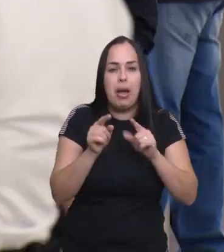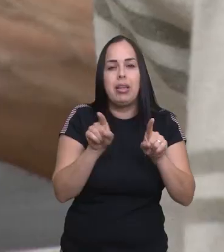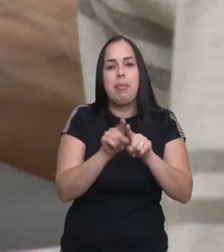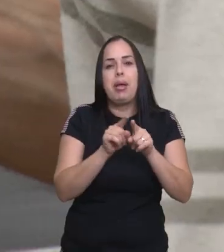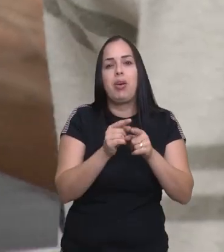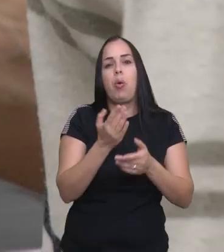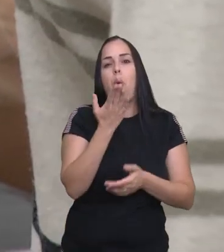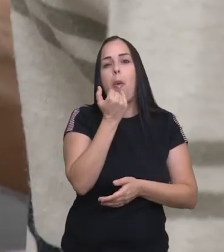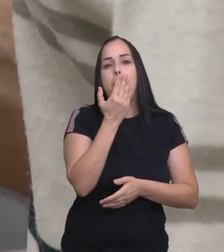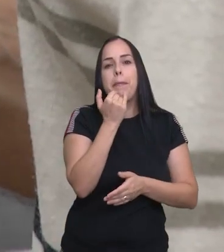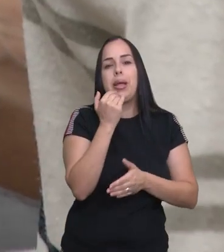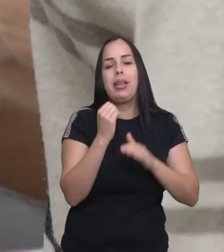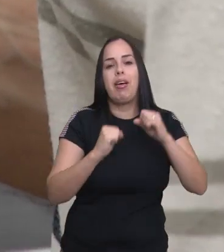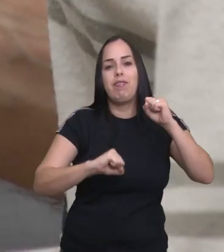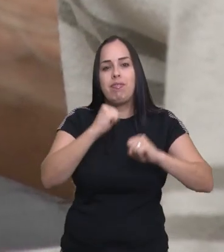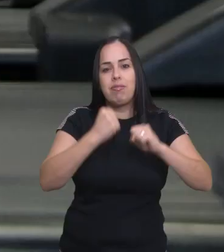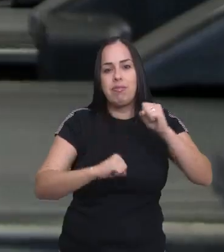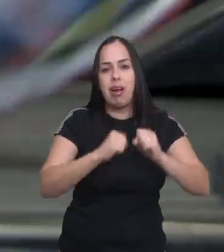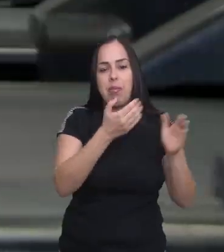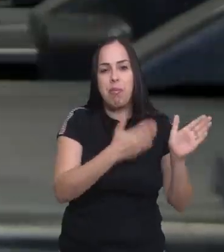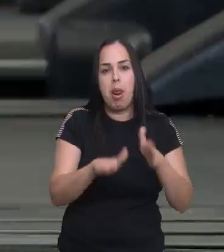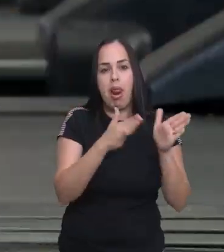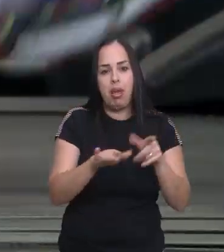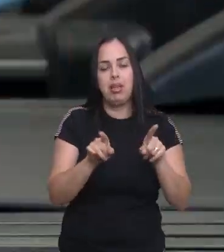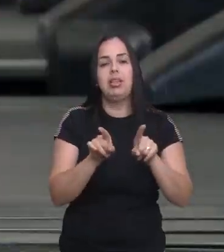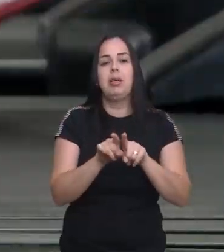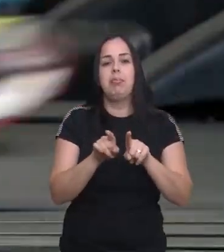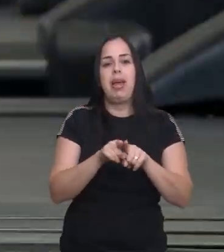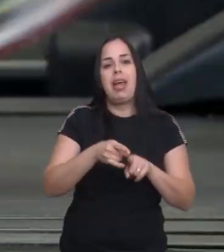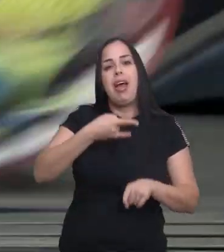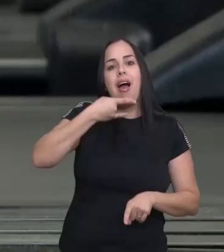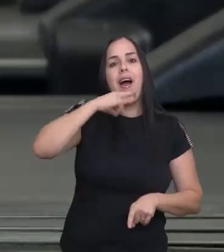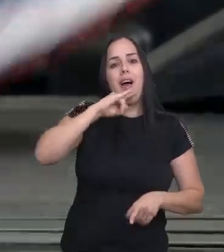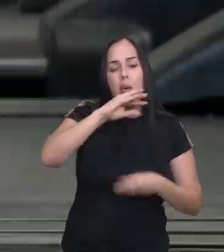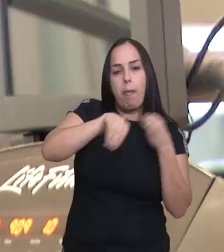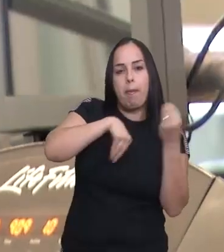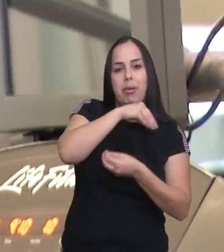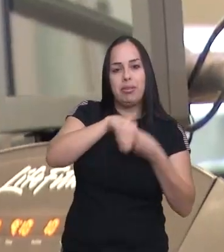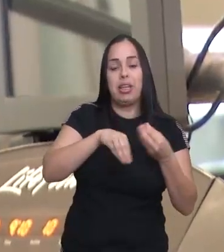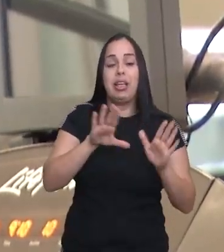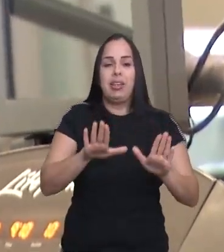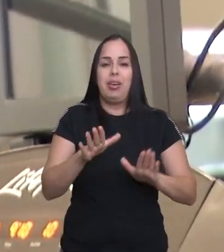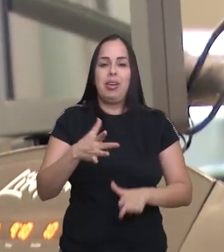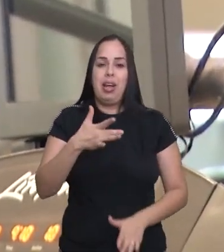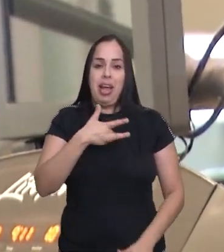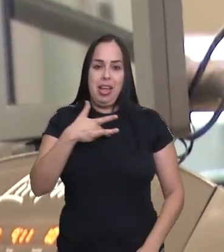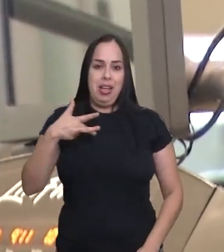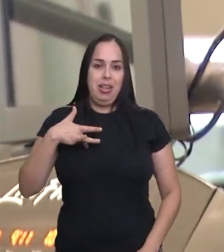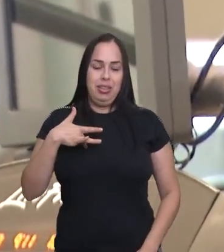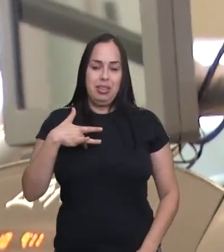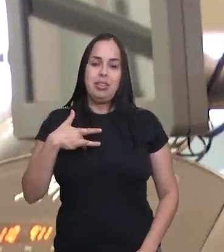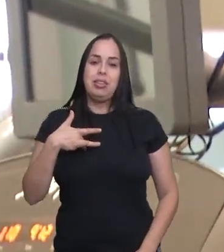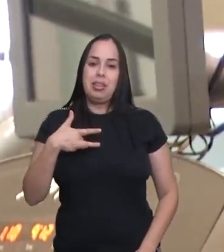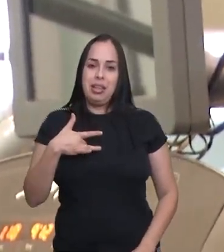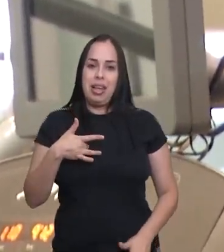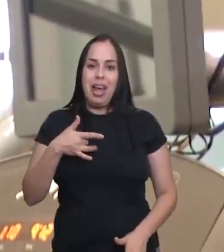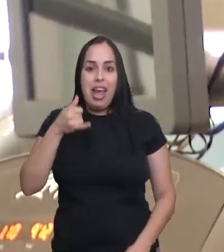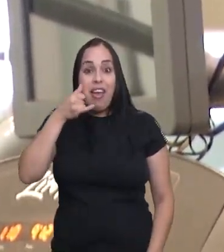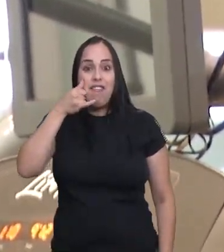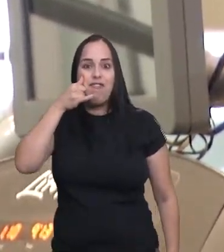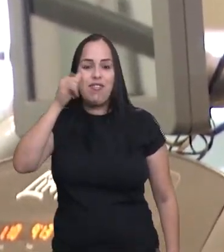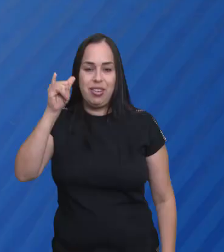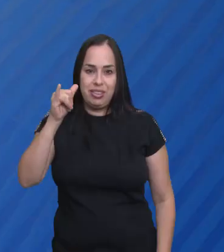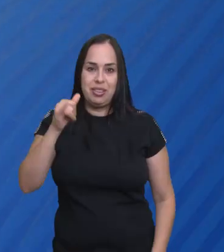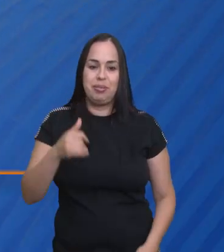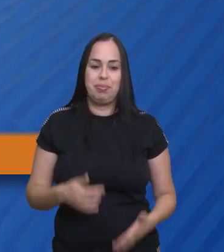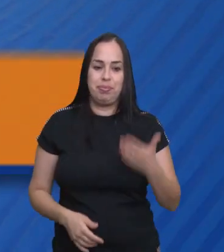industrializados, assim como o consumo de álcool. Por isso, segundo os especialistas, hábitos saudáveis são a melhor maneira de